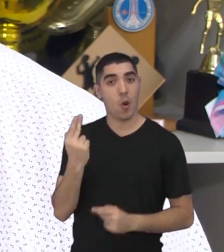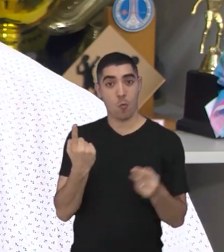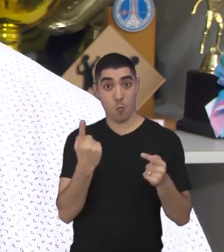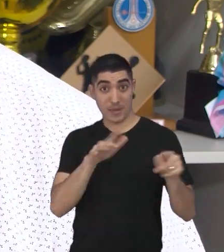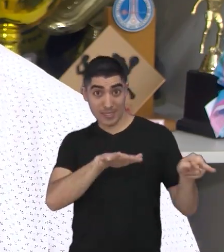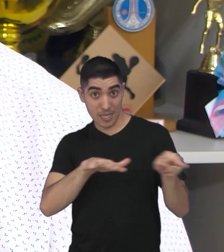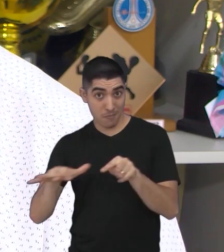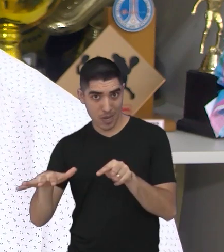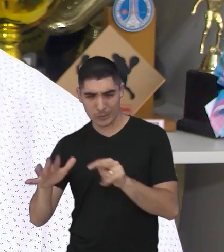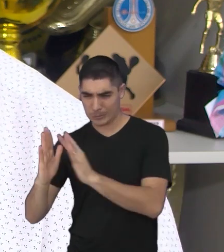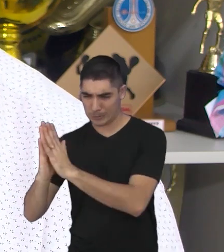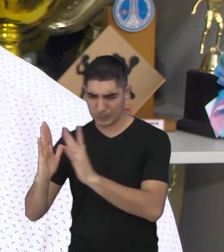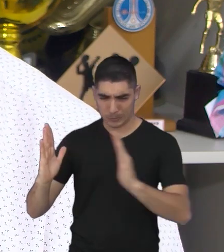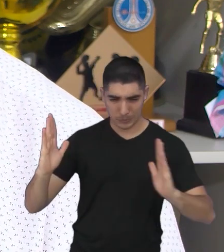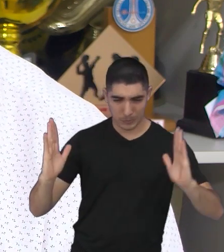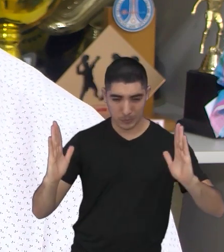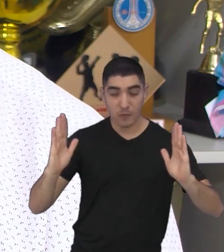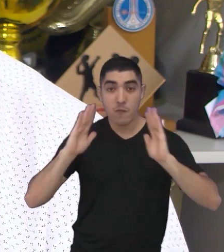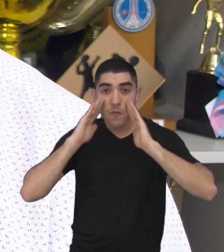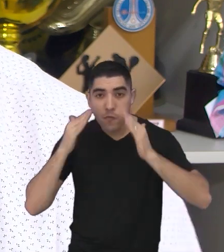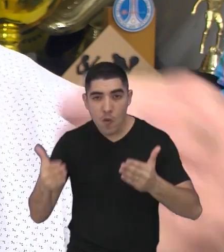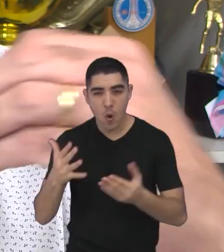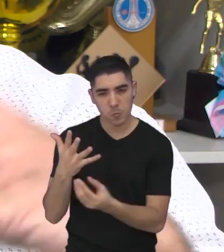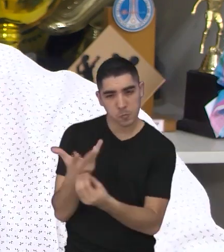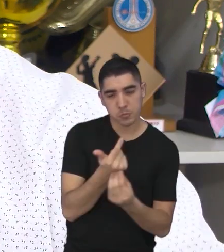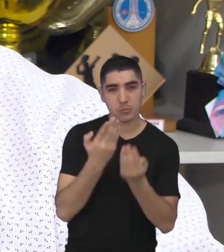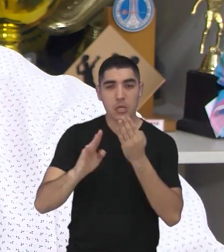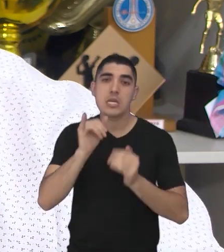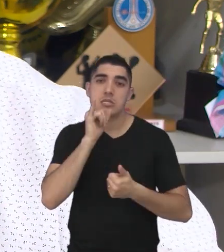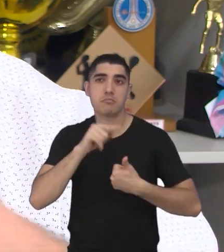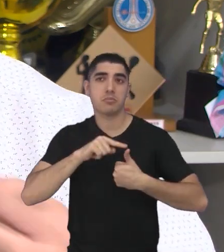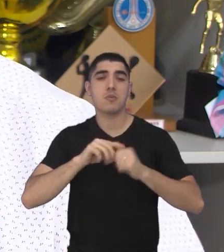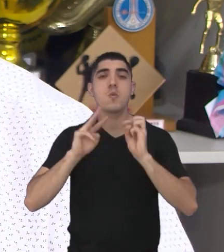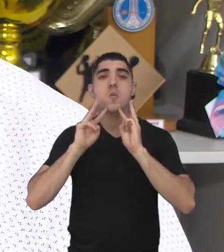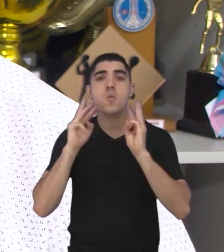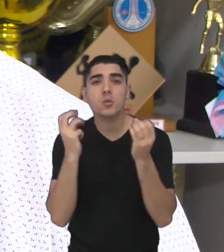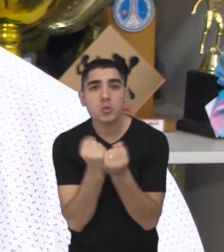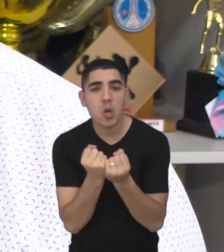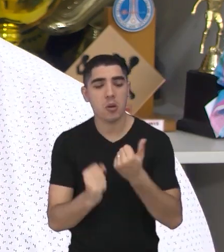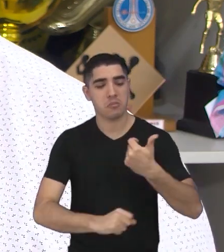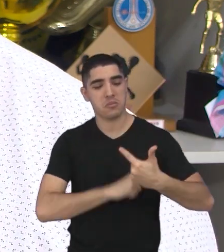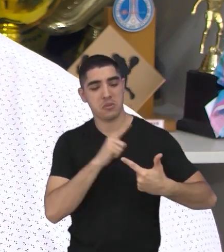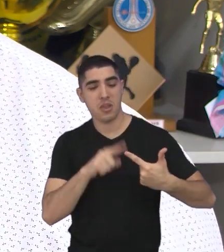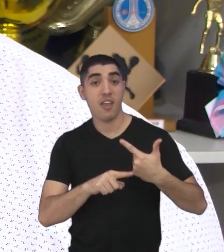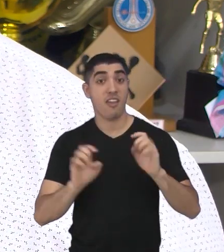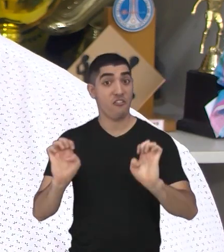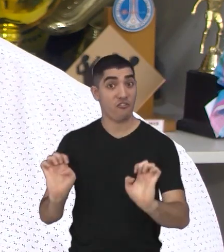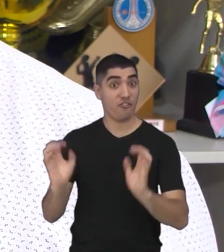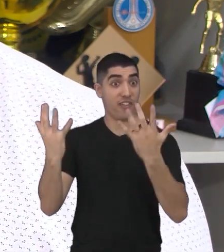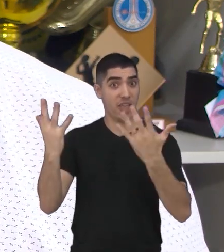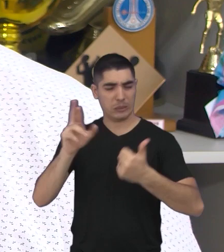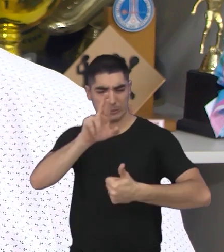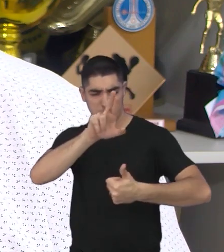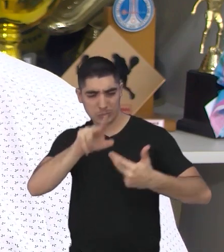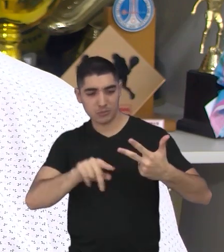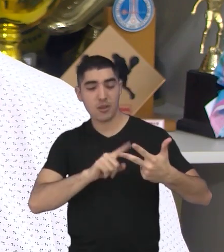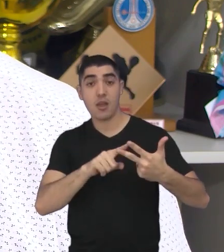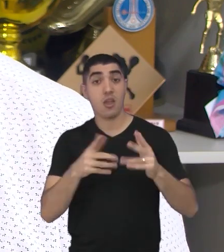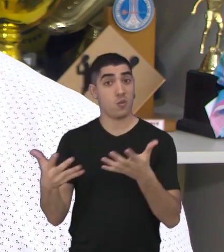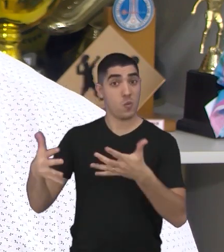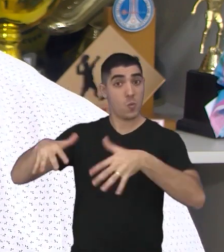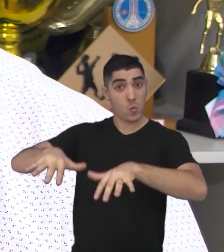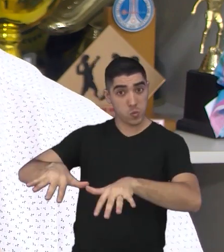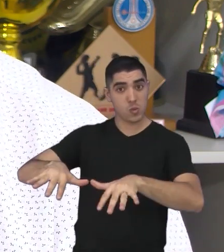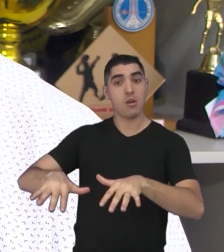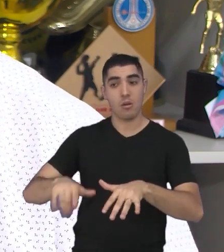dias vai ser promovido várias atividades voltadas às artes marciais. Então, desde workshop até festivais,